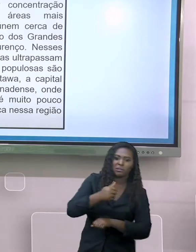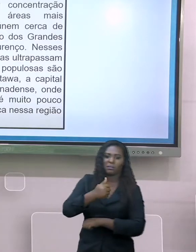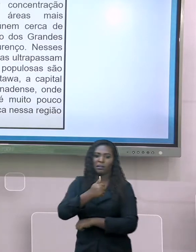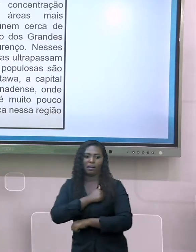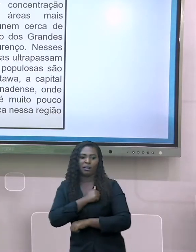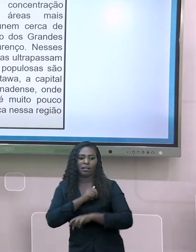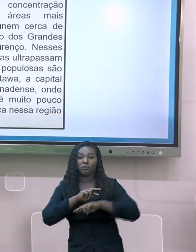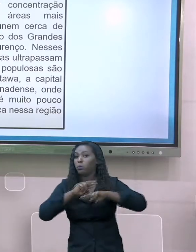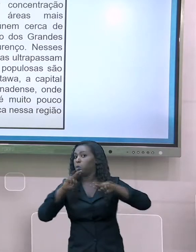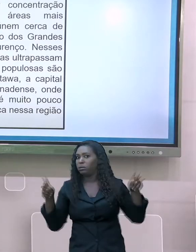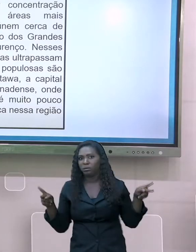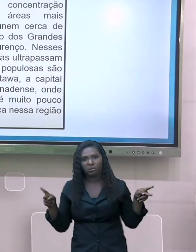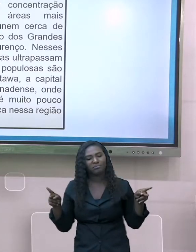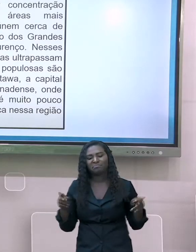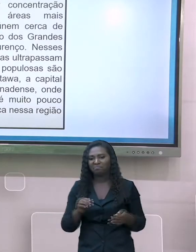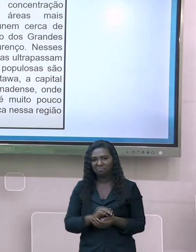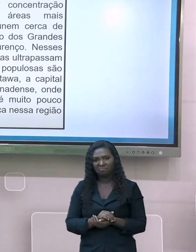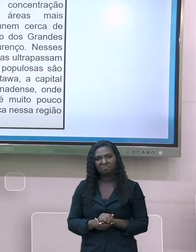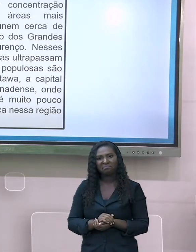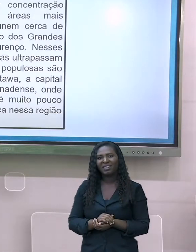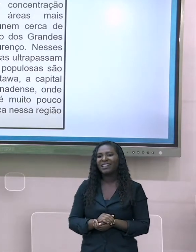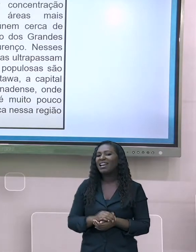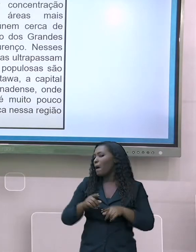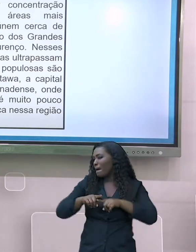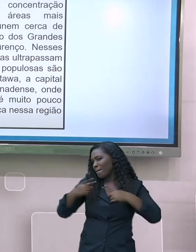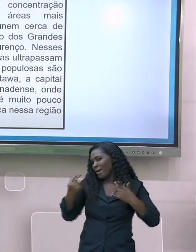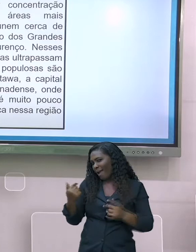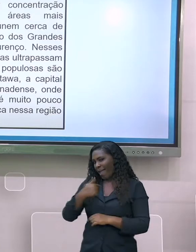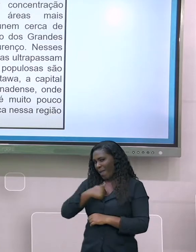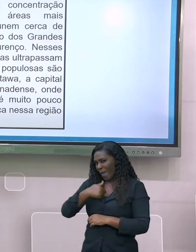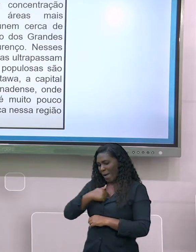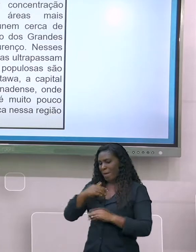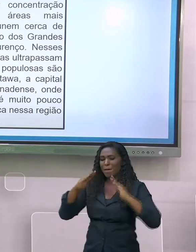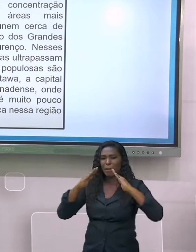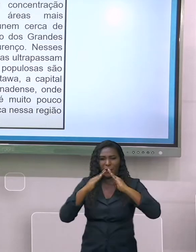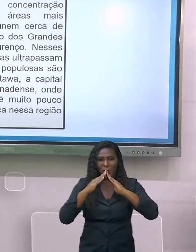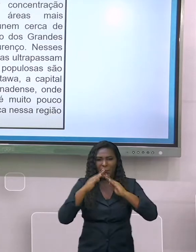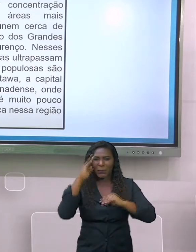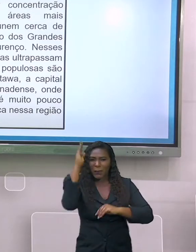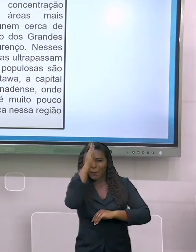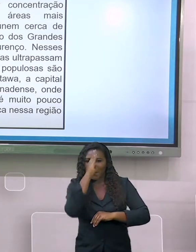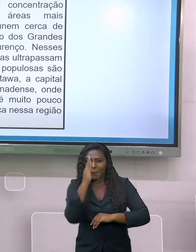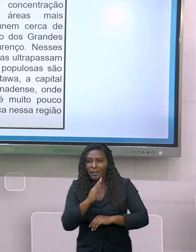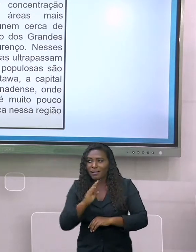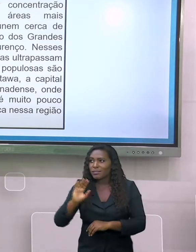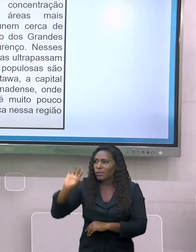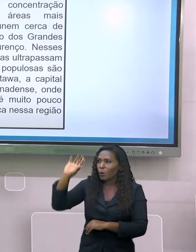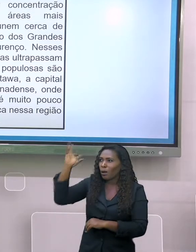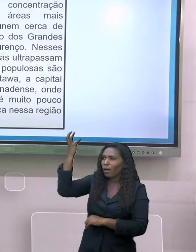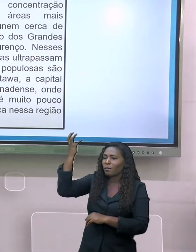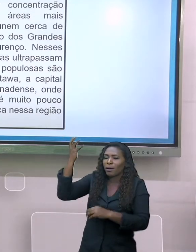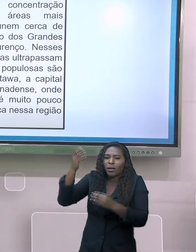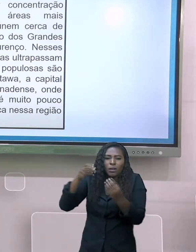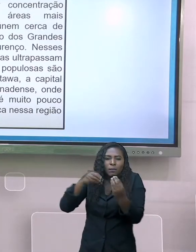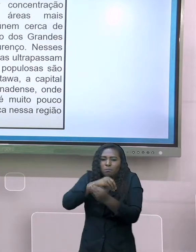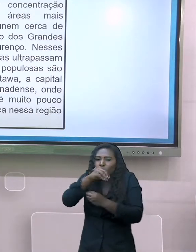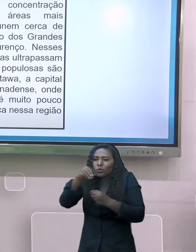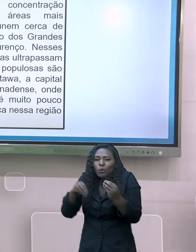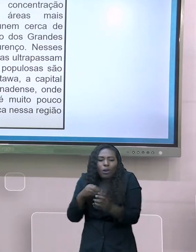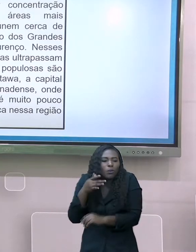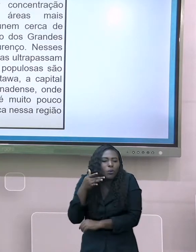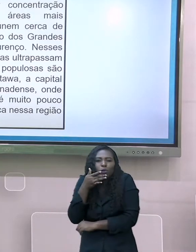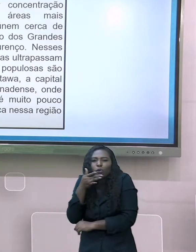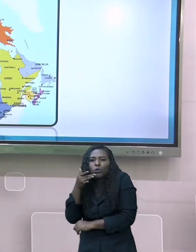Agora, moro num país tropical. O Brasil é um país tropical. O clima é muito